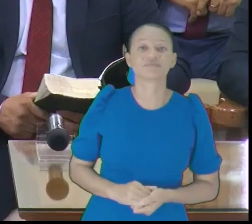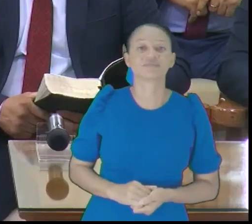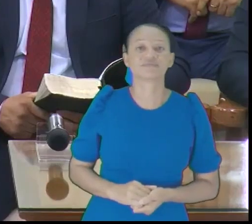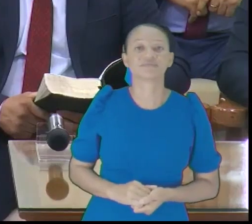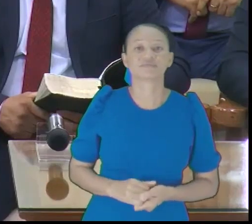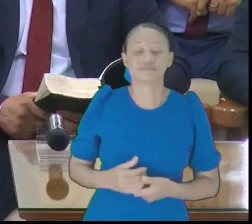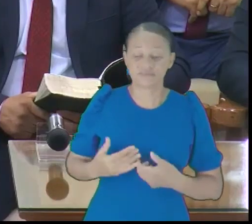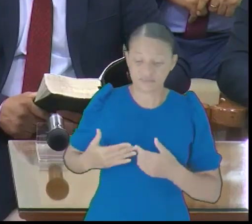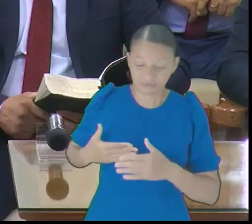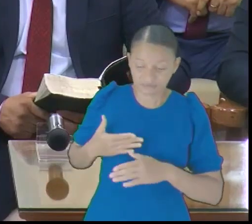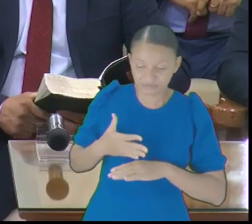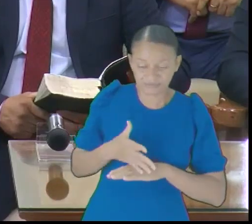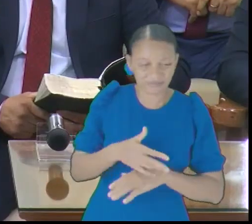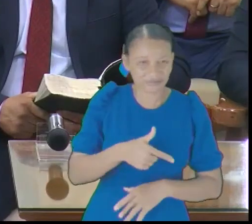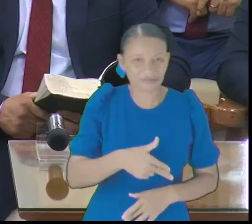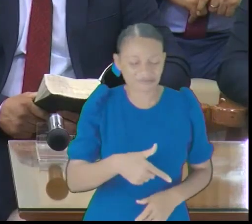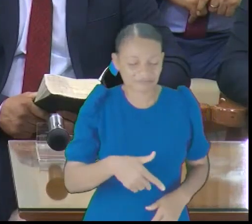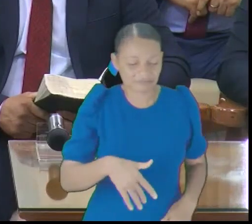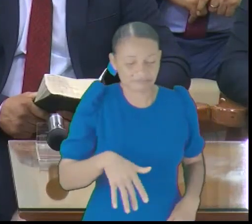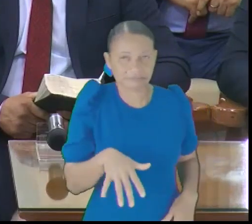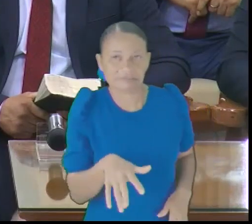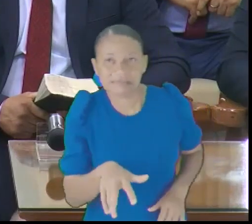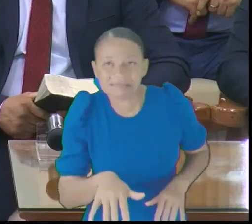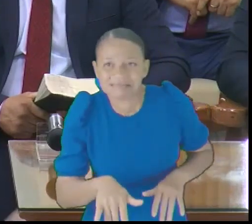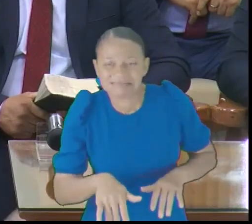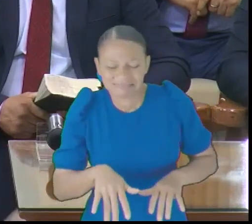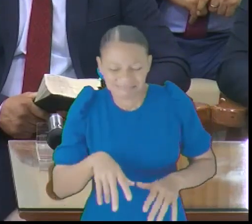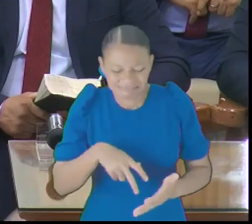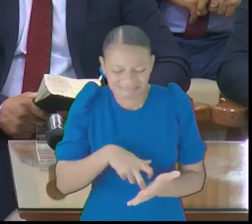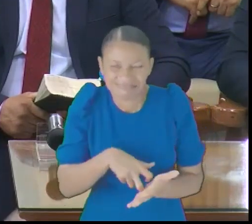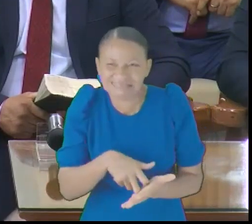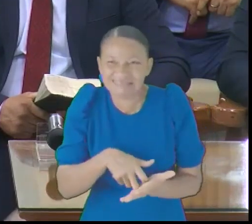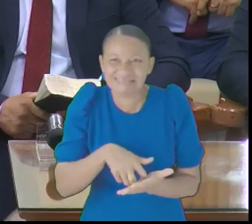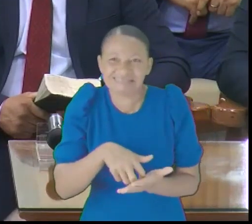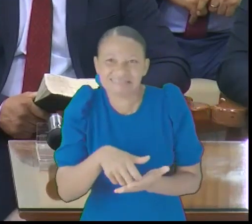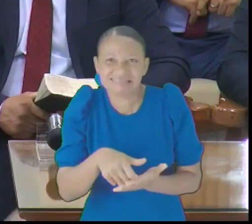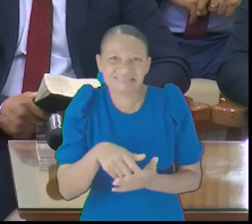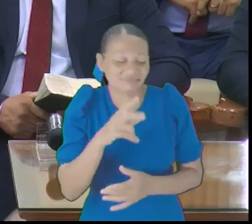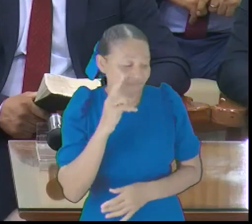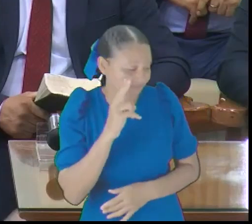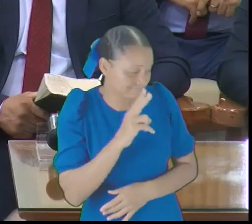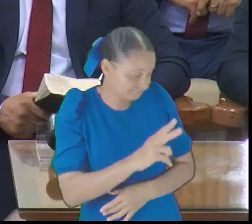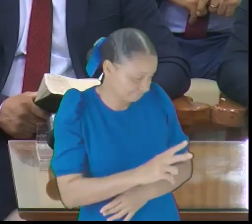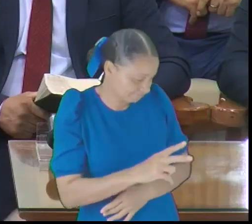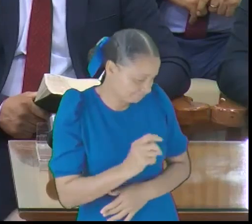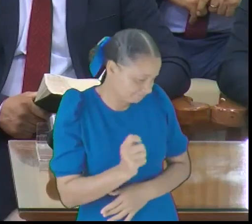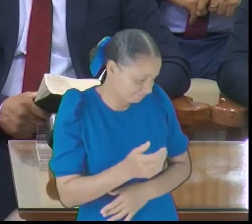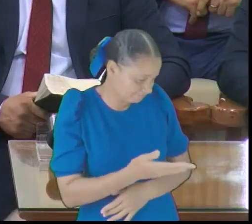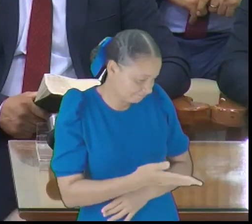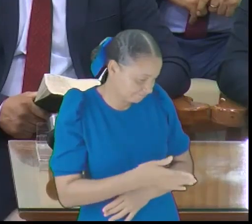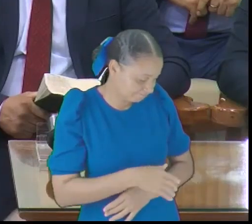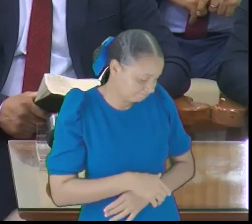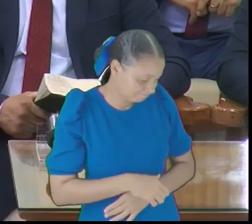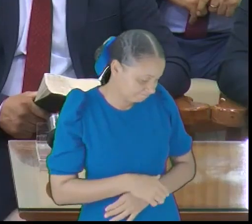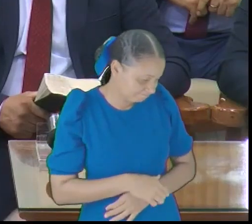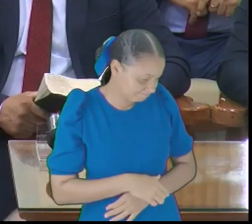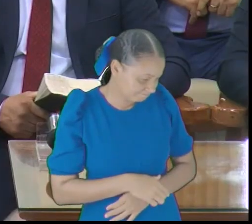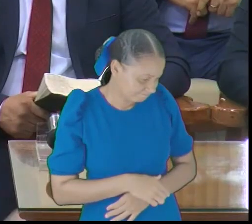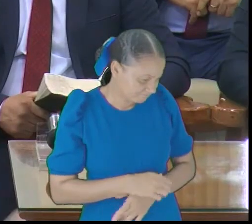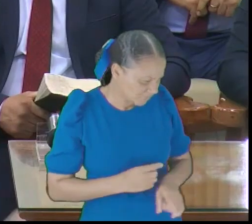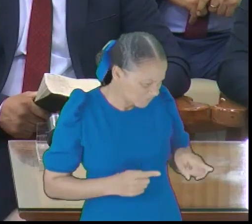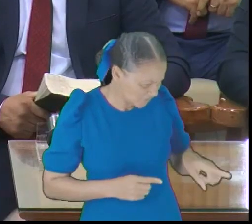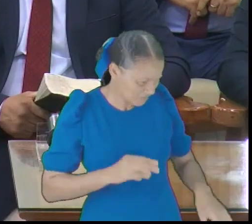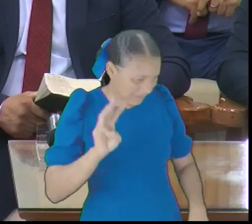que vai entrando, penso eu, se arrastando, Davi olha para ele e diz: você